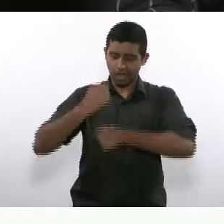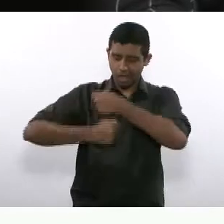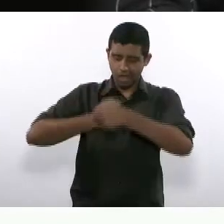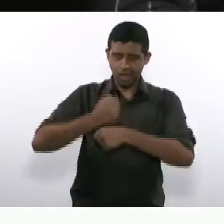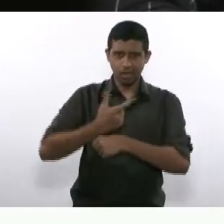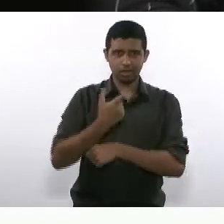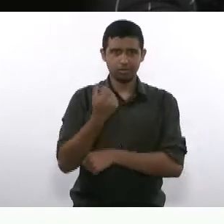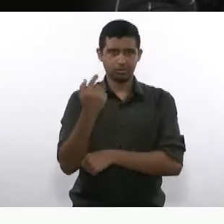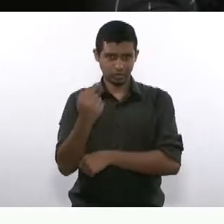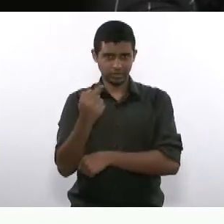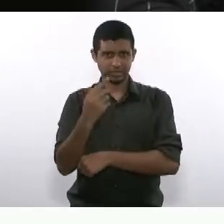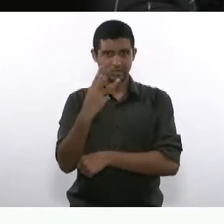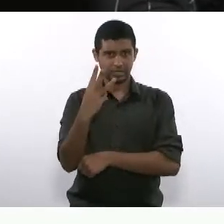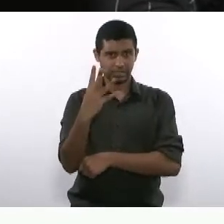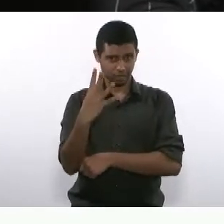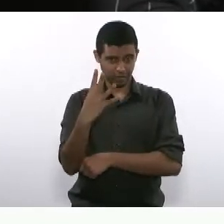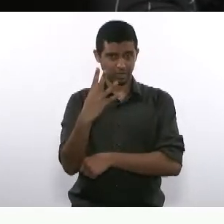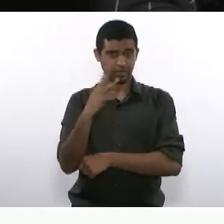2017, 34 milhões.